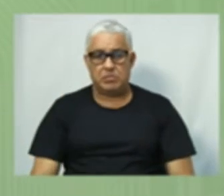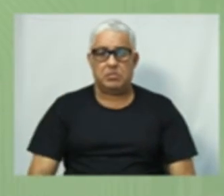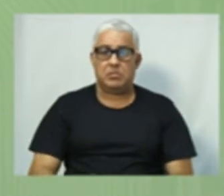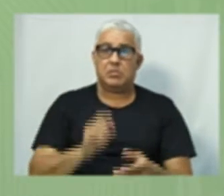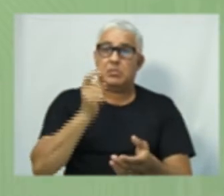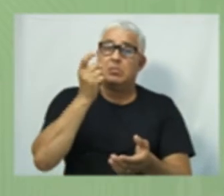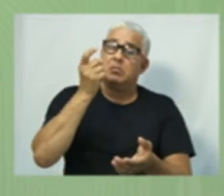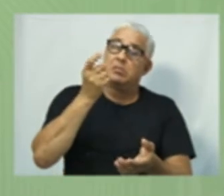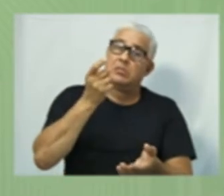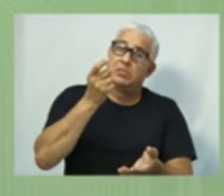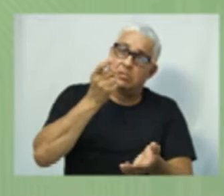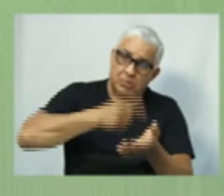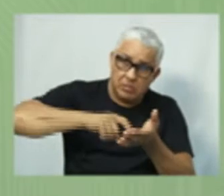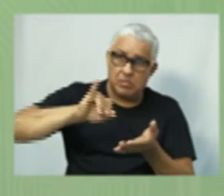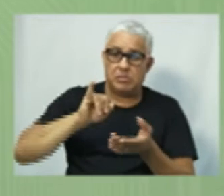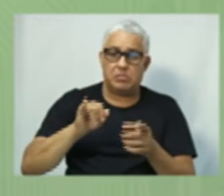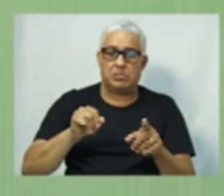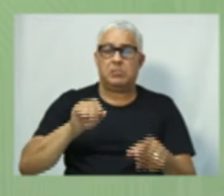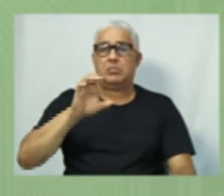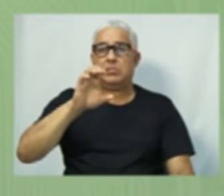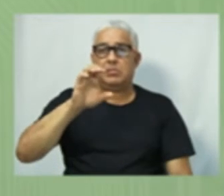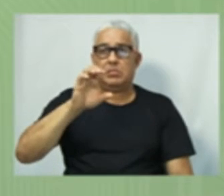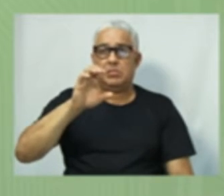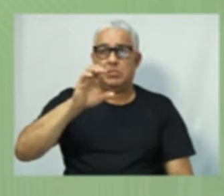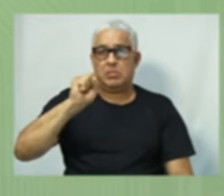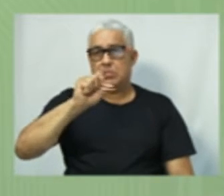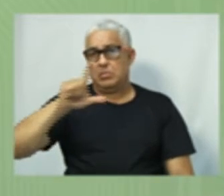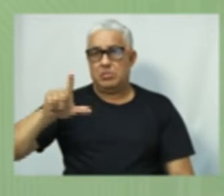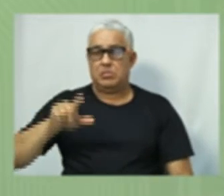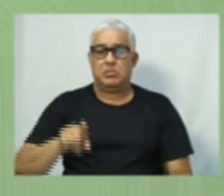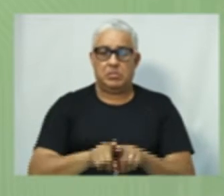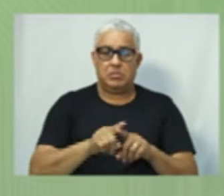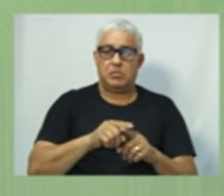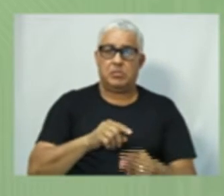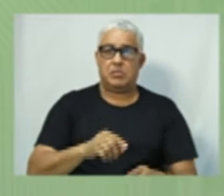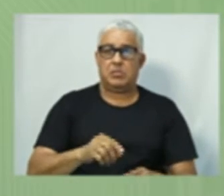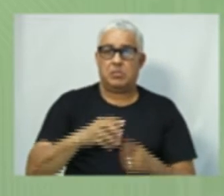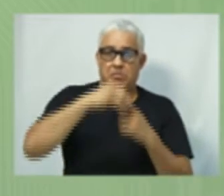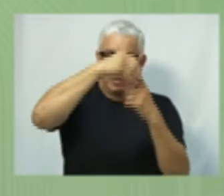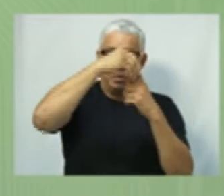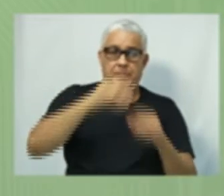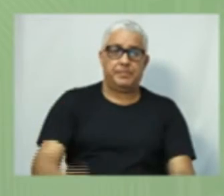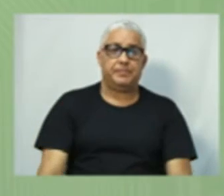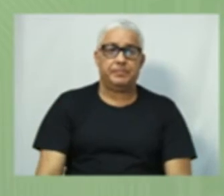Renda, CSL. Ok? Vamos começar pelos principais impostos aqui.